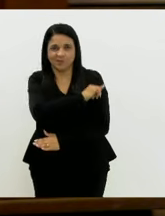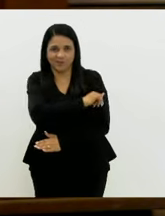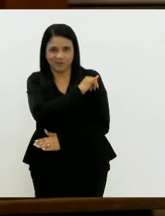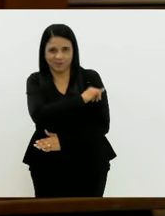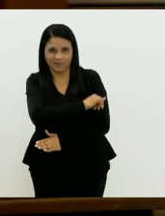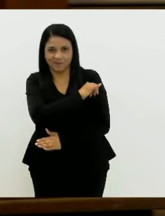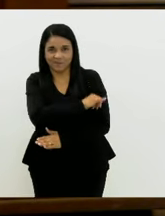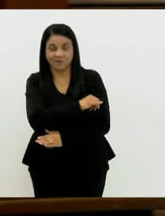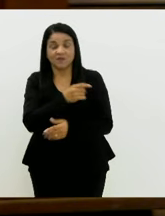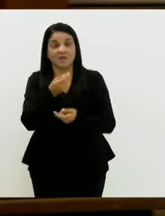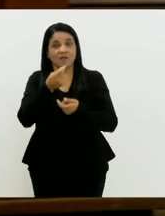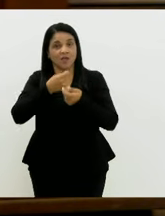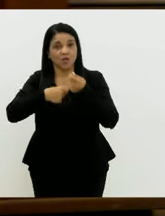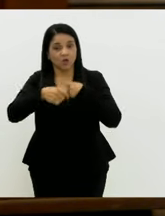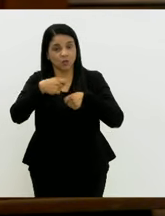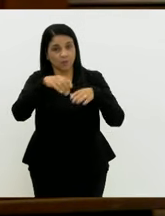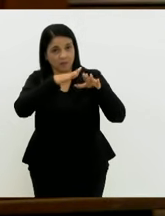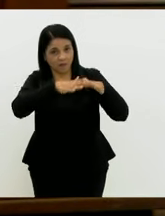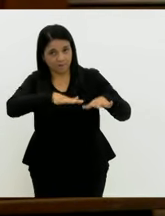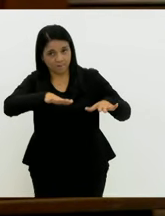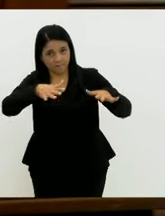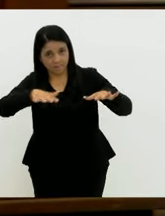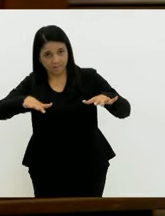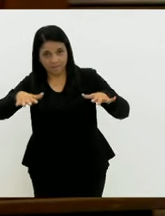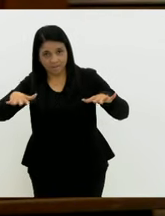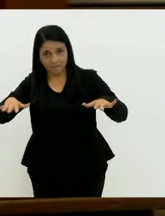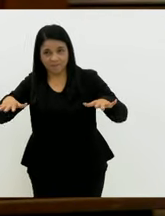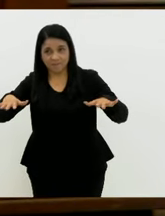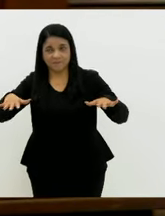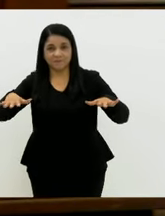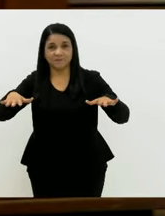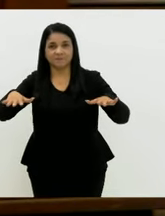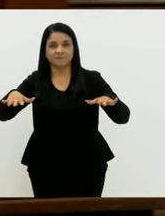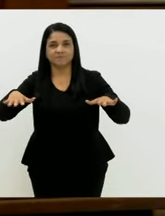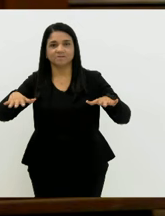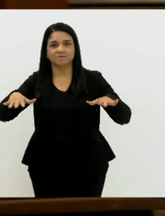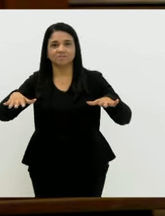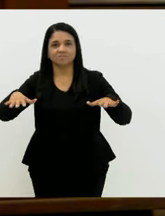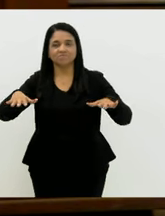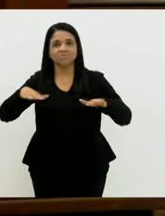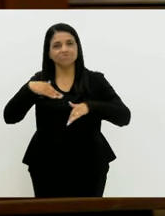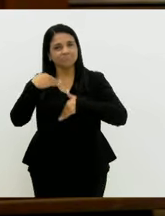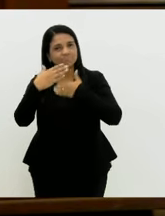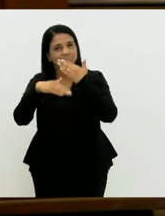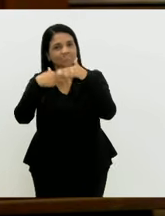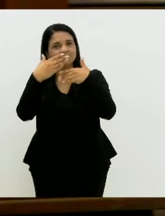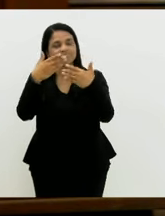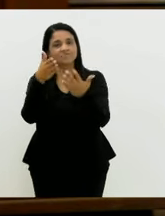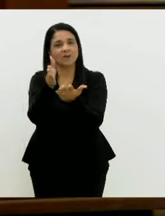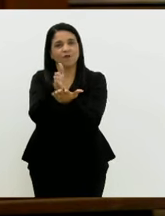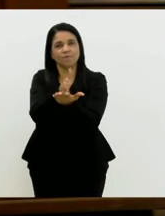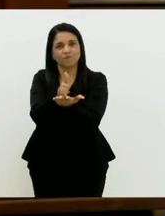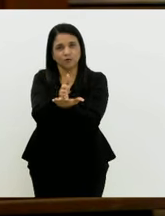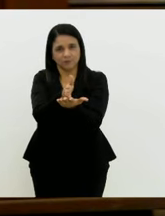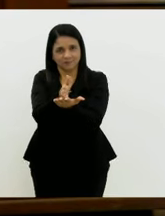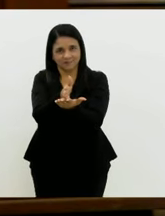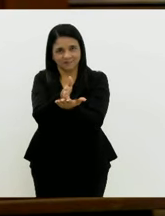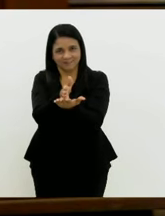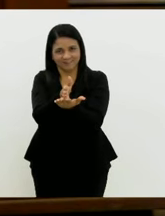A economia do mar, ela avança fronteiras, não